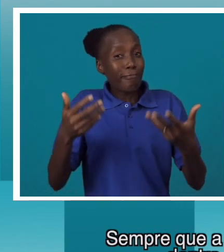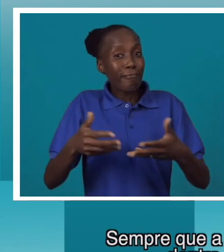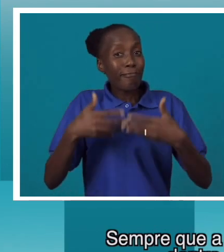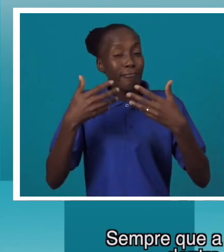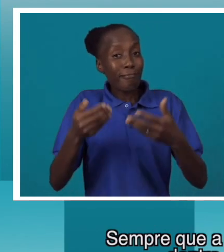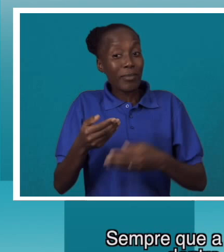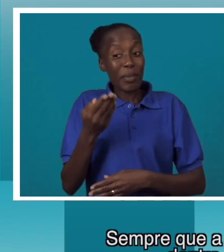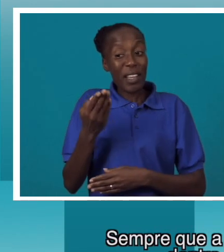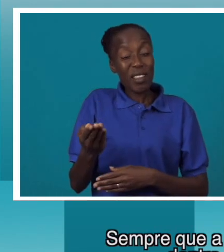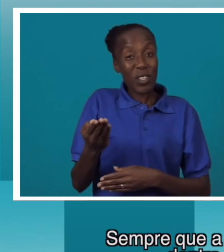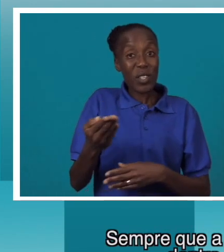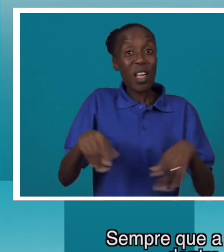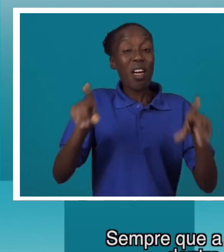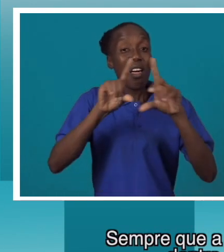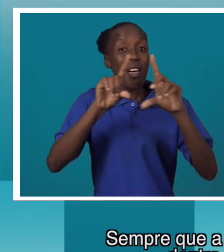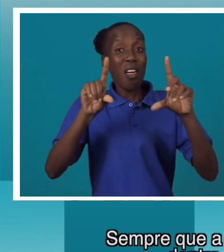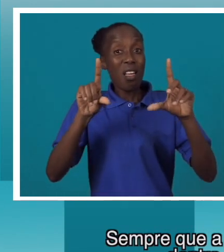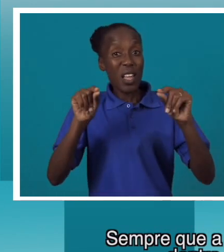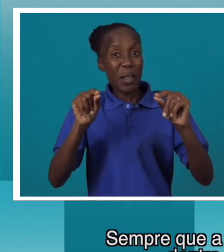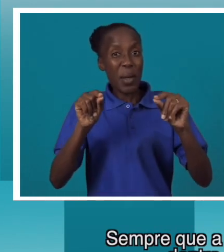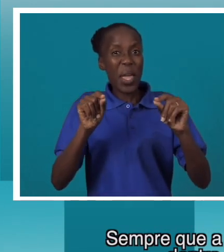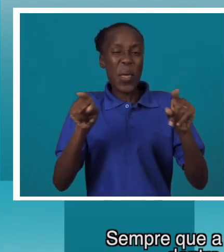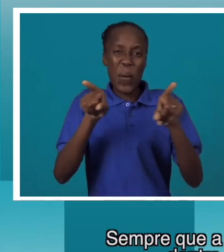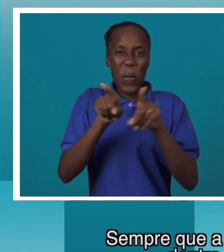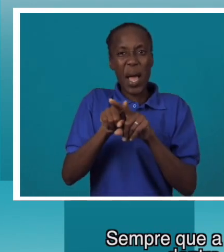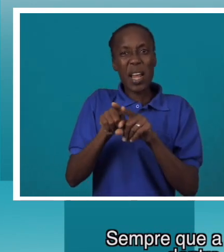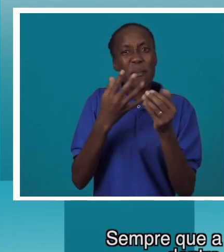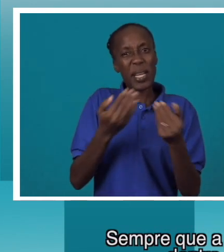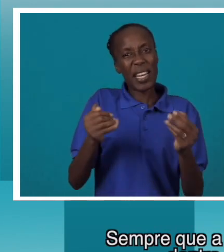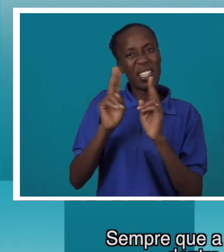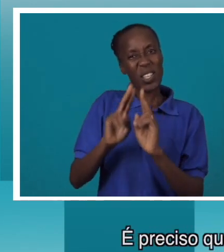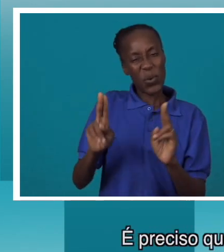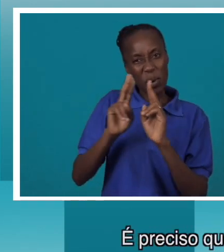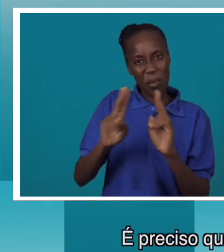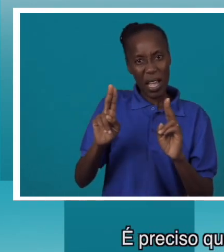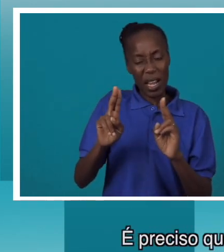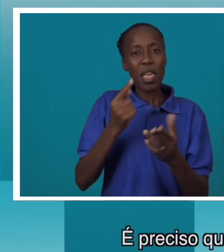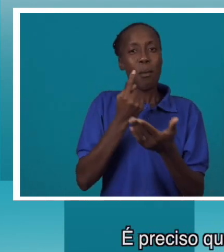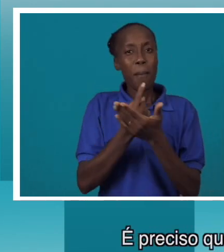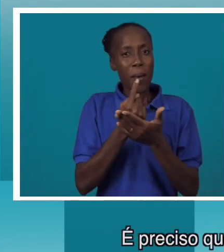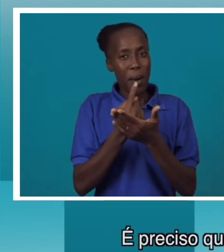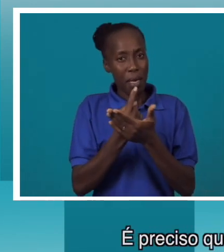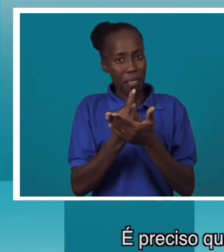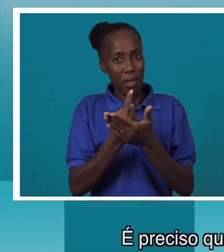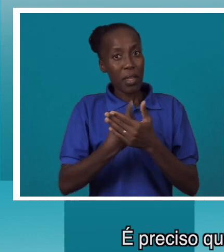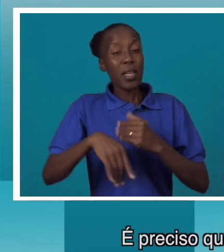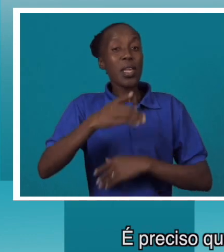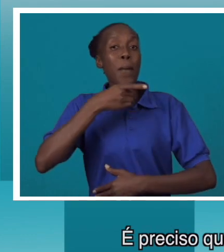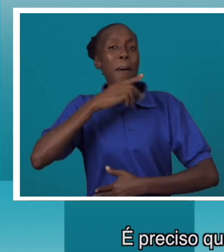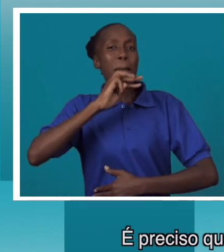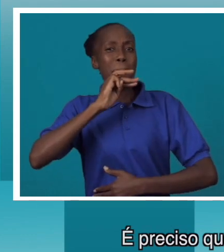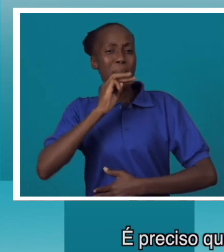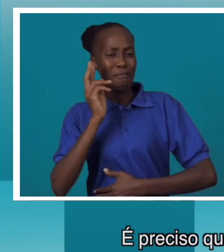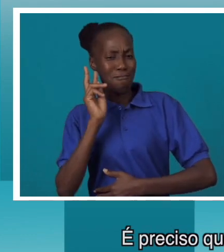marcos de desenvolvimento ditos normais é preciso que os pais